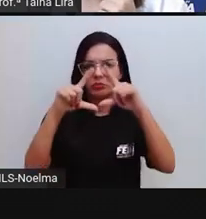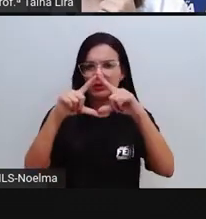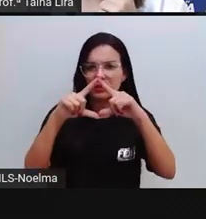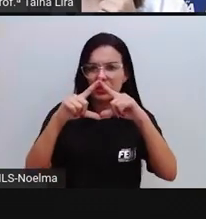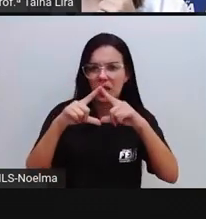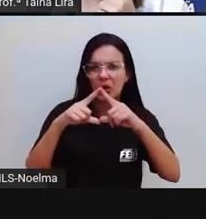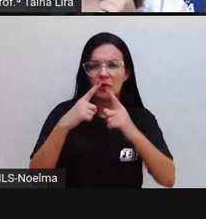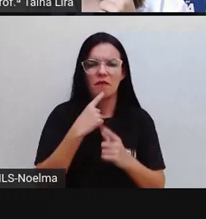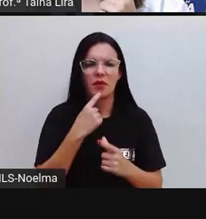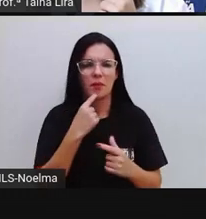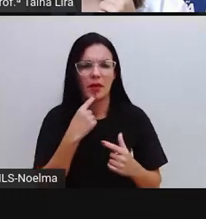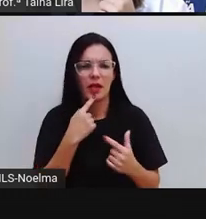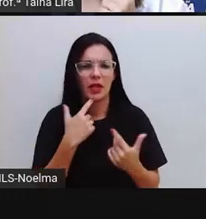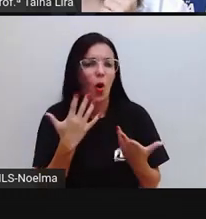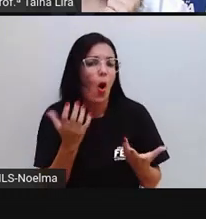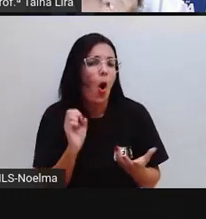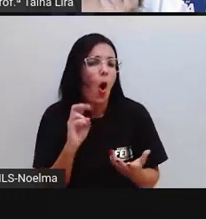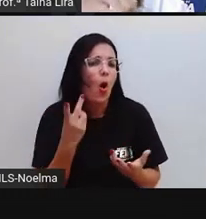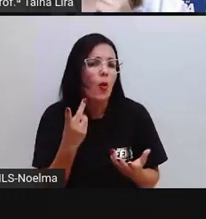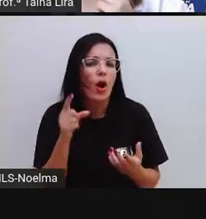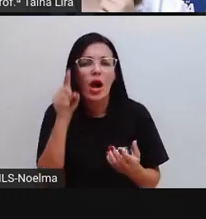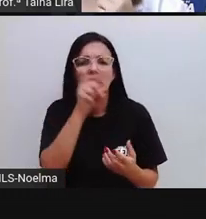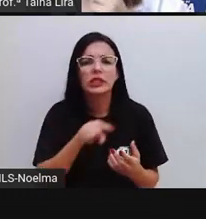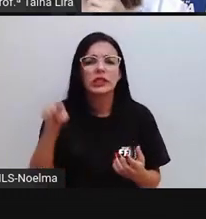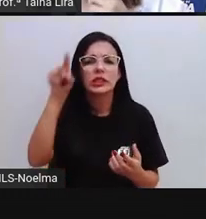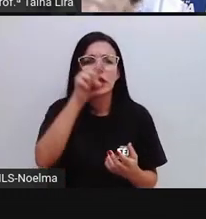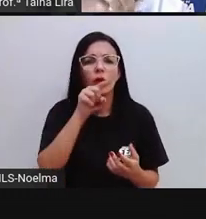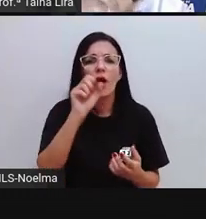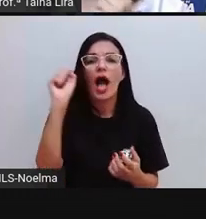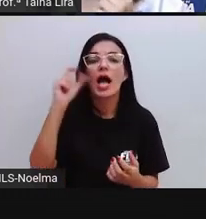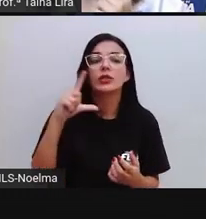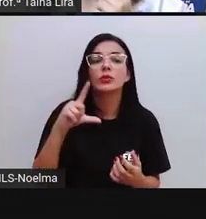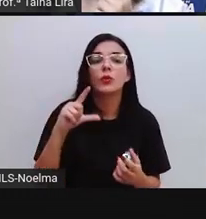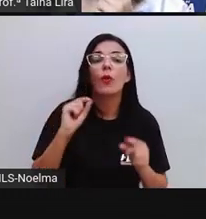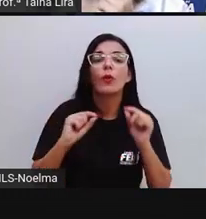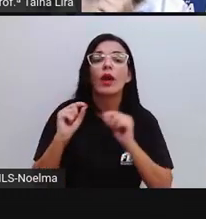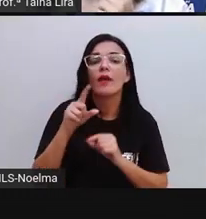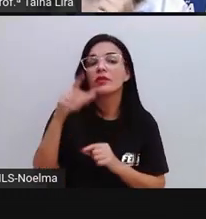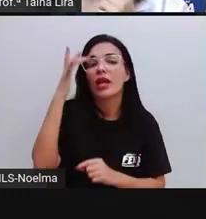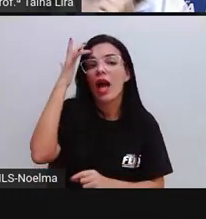triângulo vermelho, um outro triângulo vermelho ou é um círculo azul? O que é que o segundo ano acha?